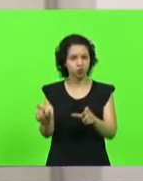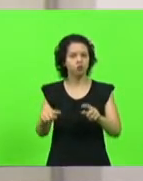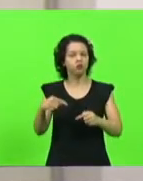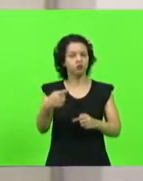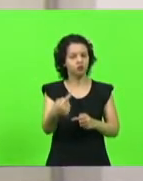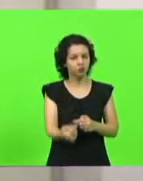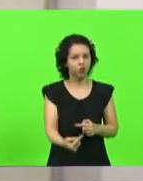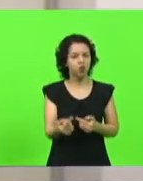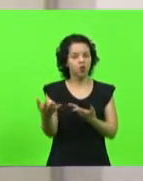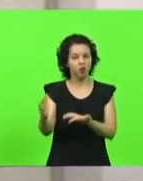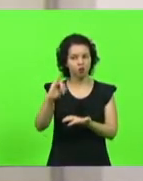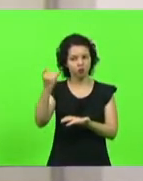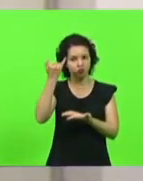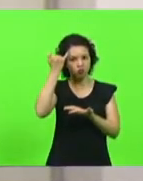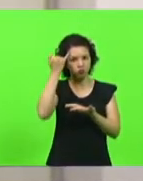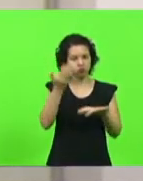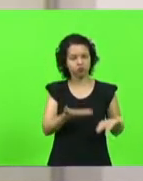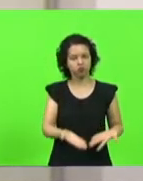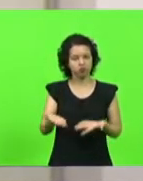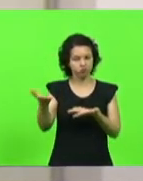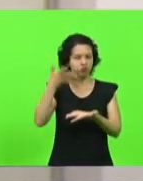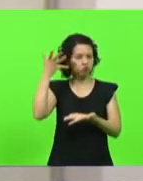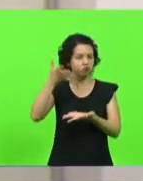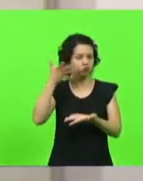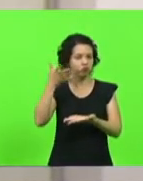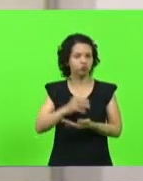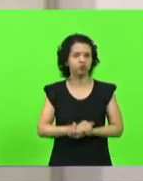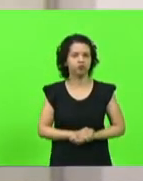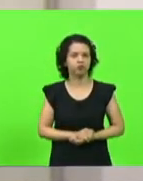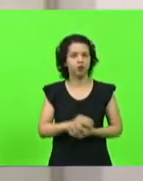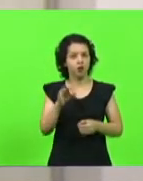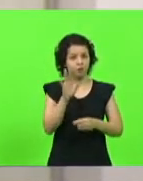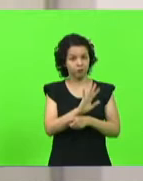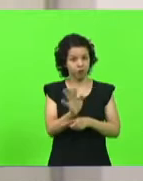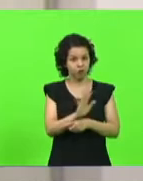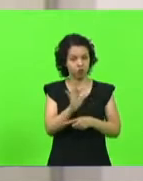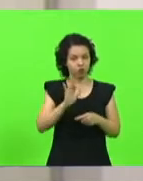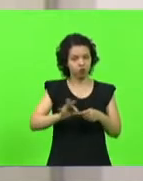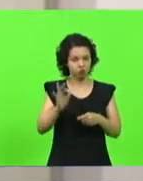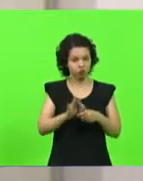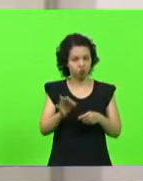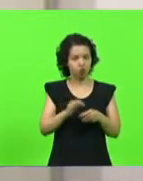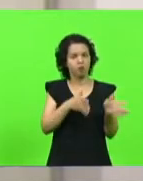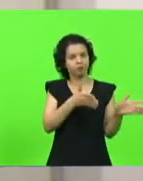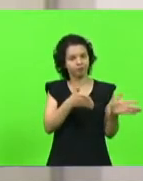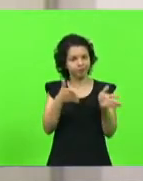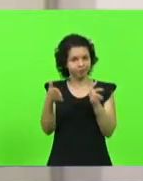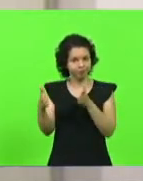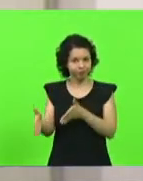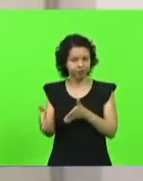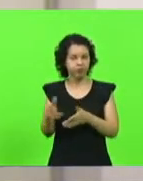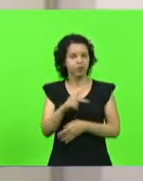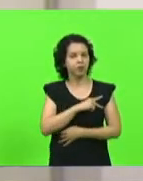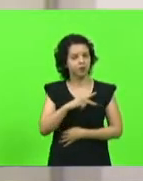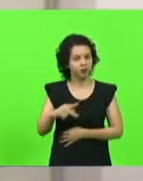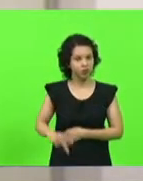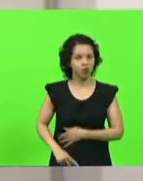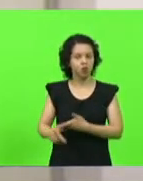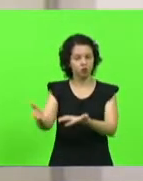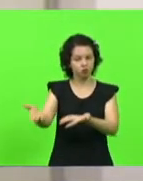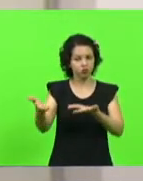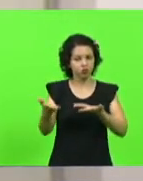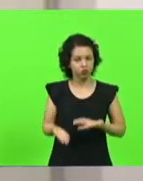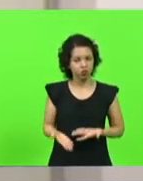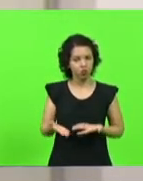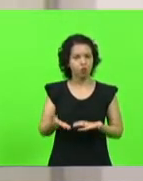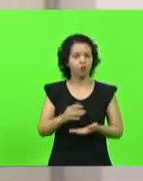Jair Mioto. Na sequência, houve a apresentação do vídeo institucional. Prosseguindo, o senhor presidente convidou para fazer uso da palavra o